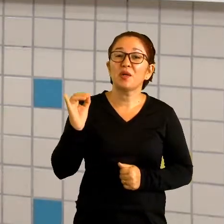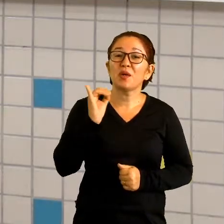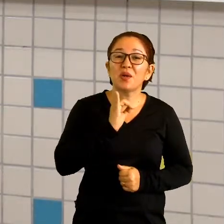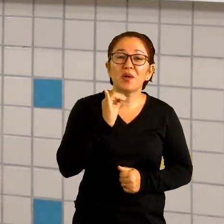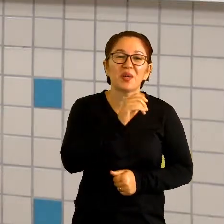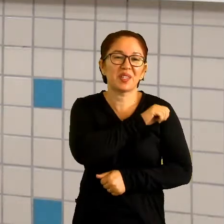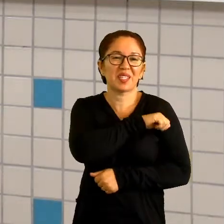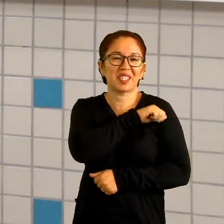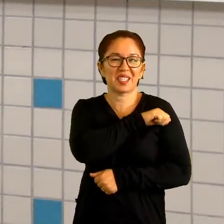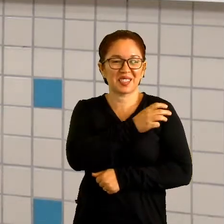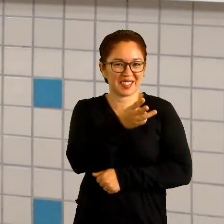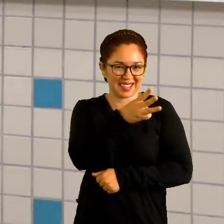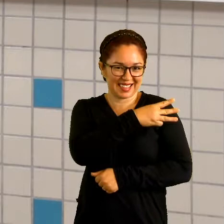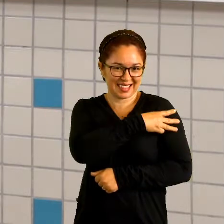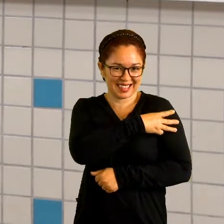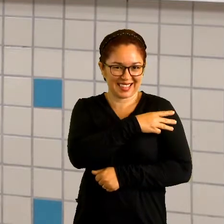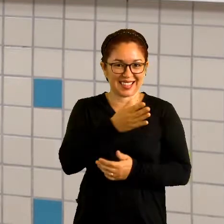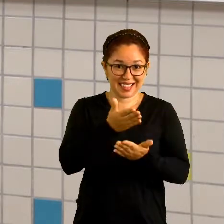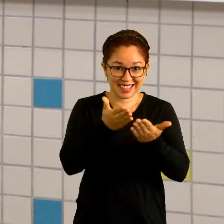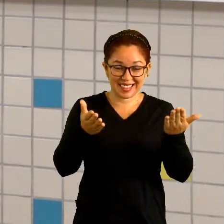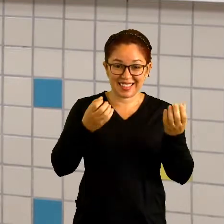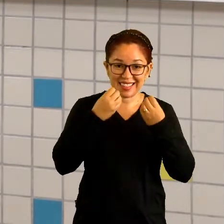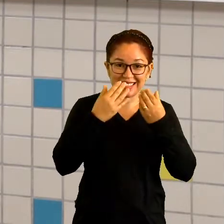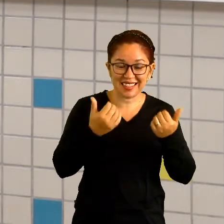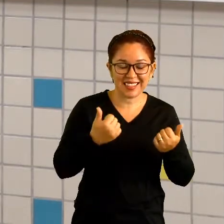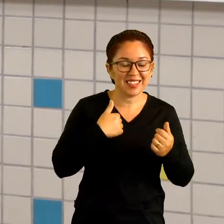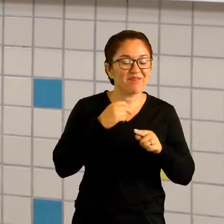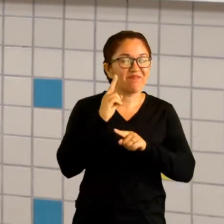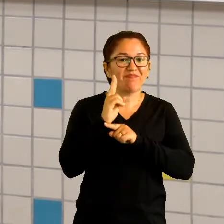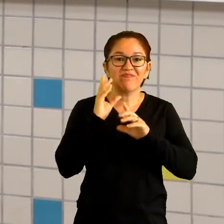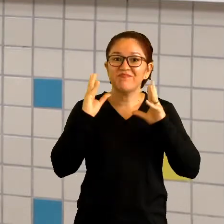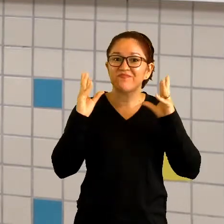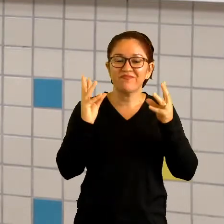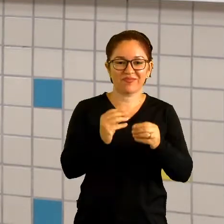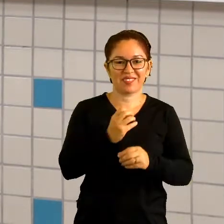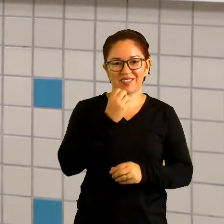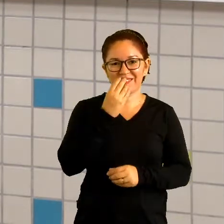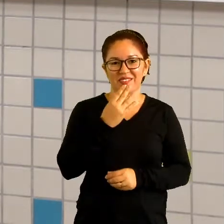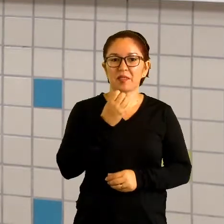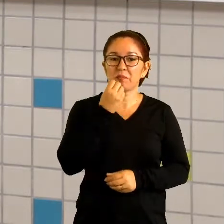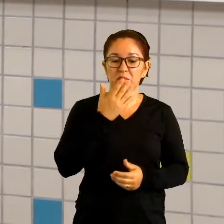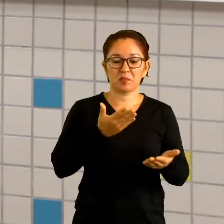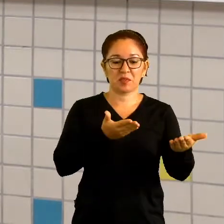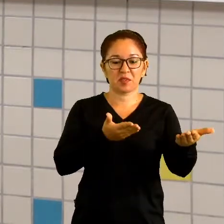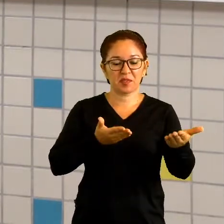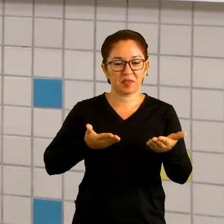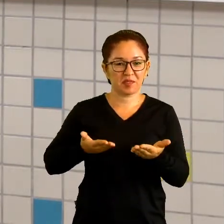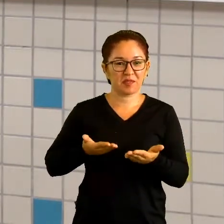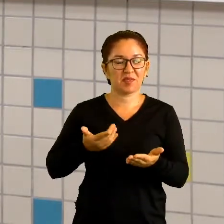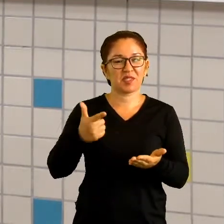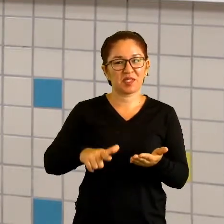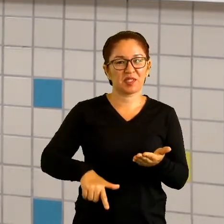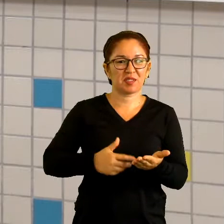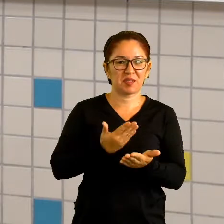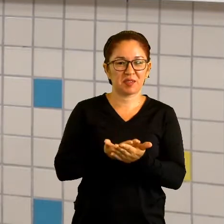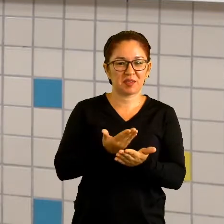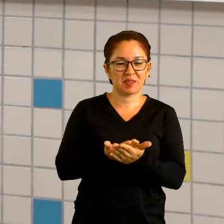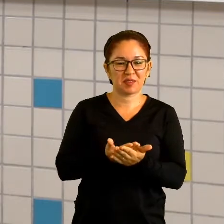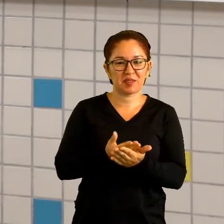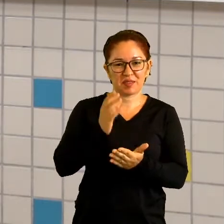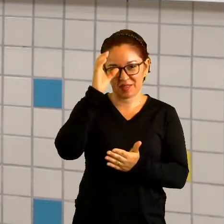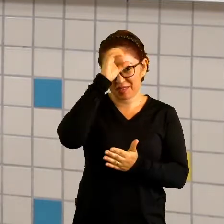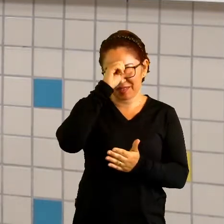estudantes do terceiro ano, tudo bem com vocês? Espero que sim. Sejam bem-vindos a mais um momento de estudo e reflexão